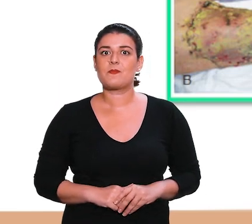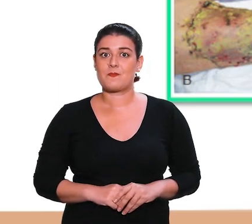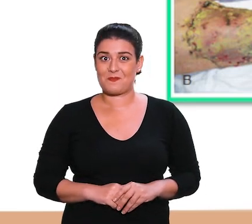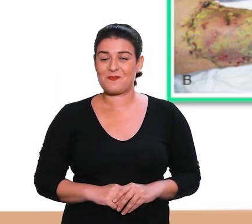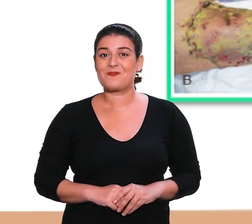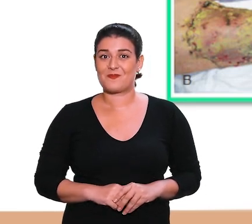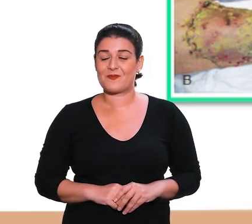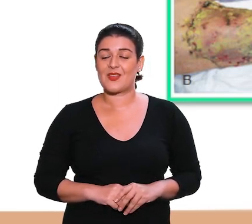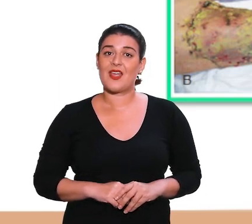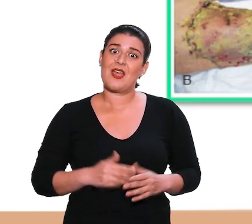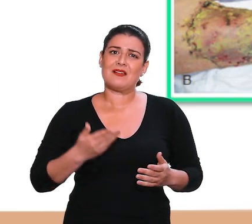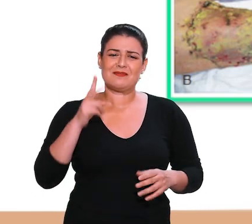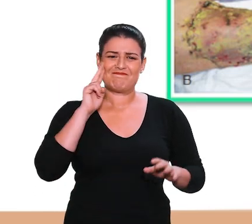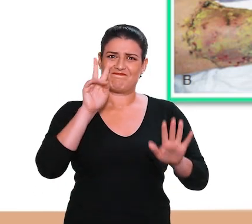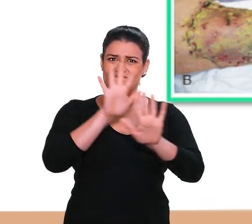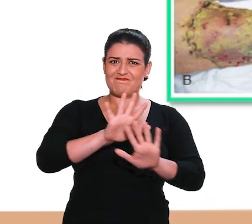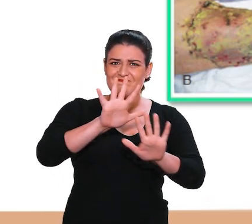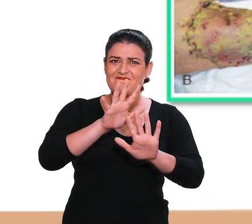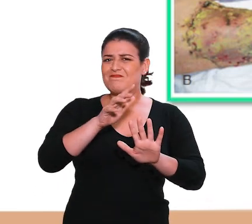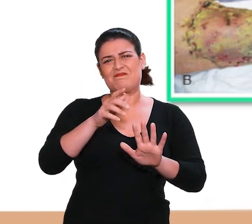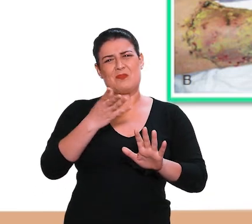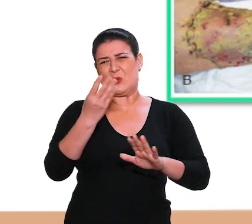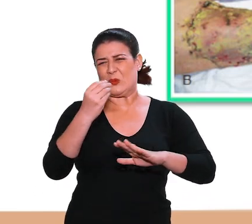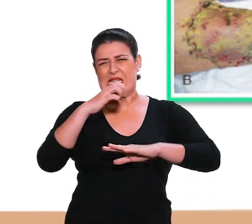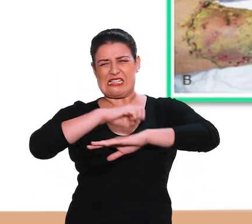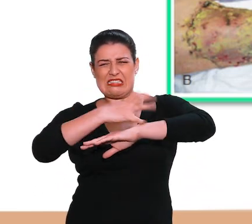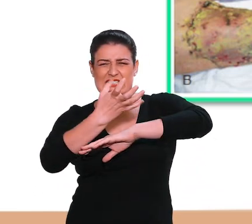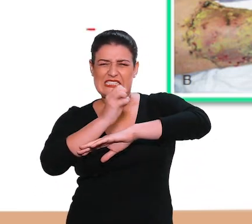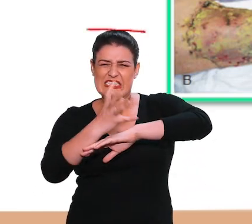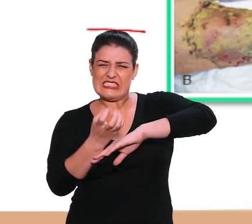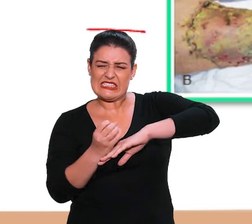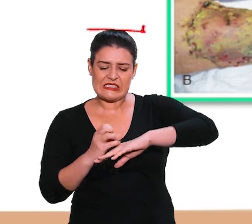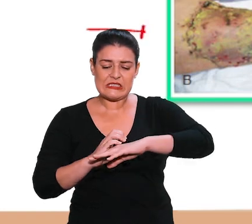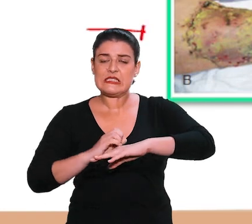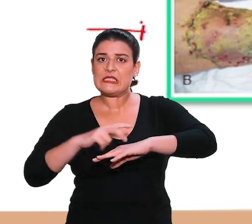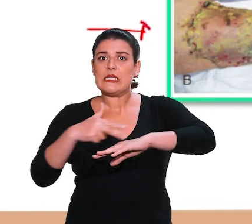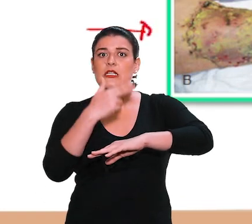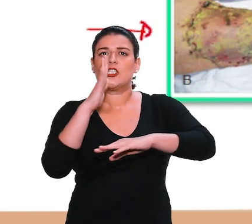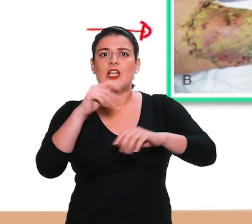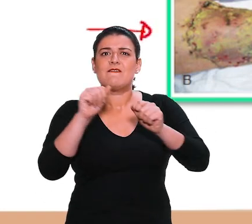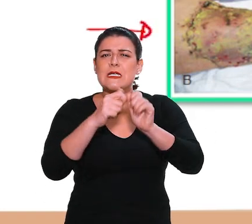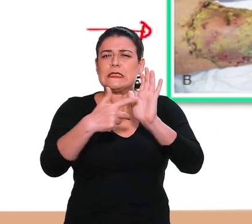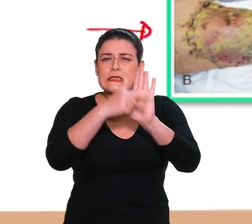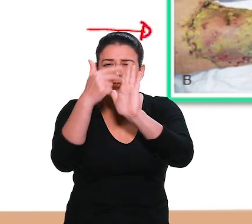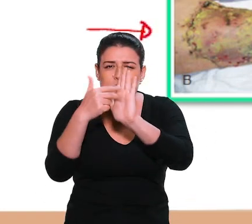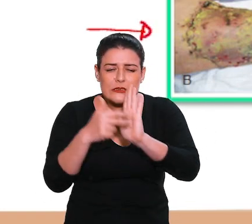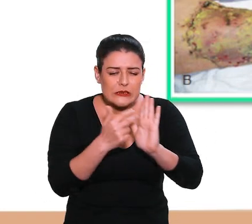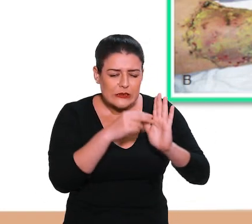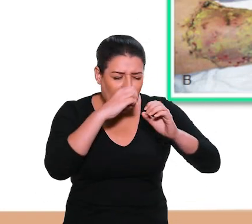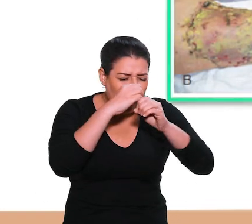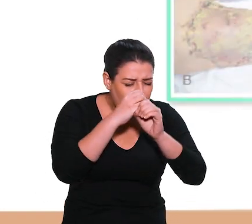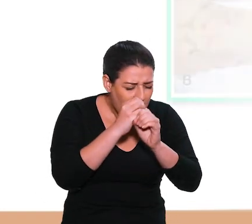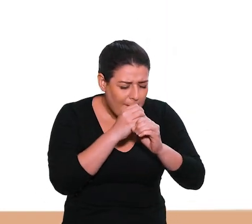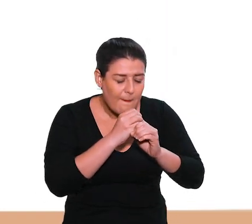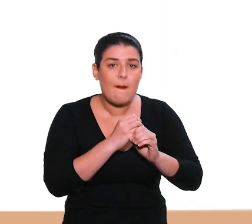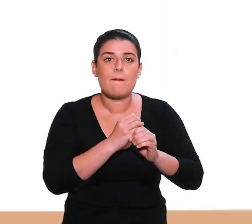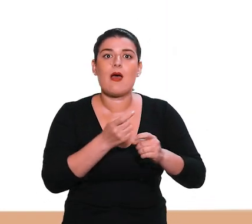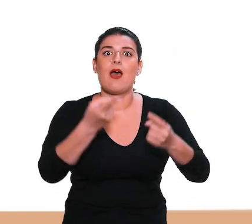Talvez a primeira opção seria, não, vamos amputar, ele está muito mutilado. Foram realizadas várias microcirurgias e ele ficou com o membro dessa